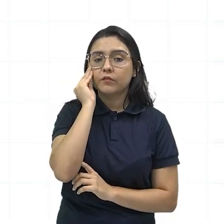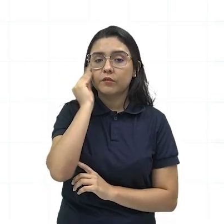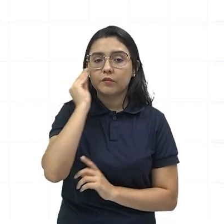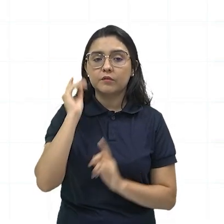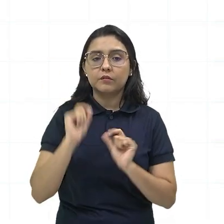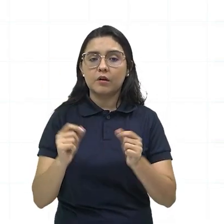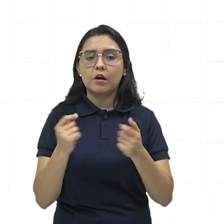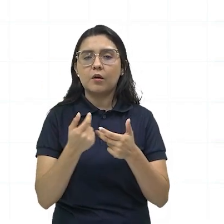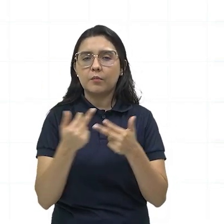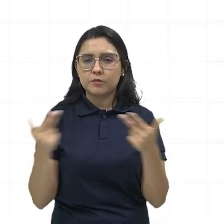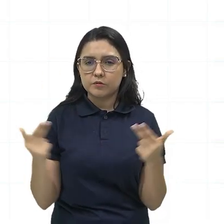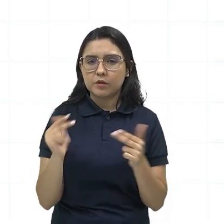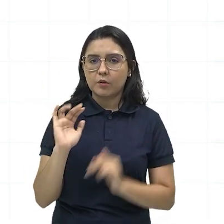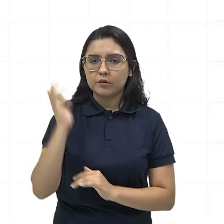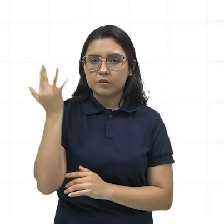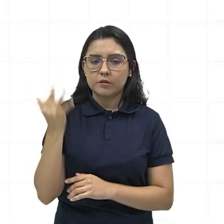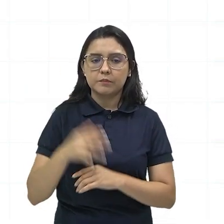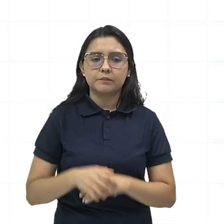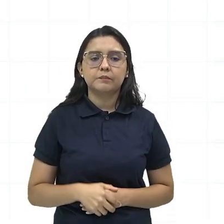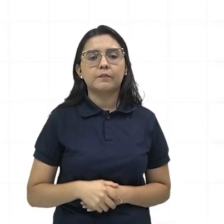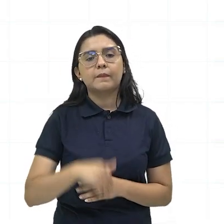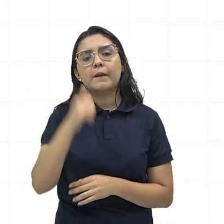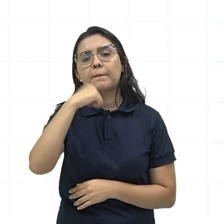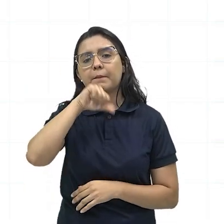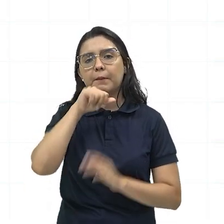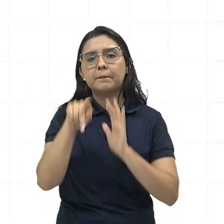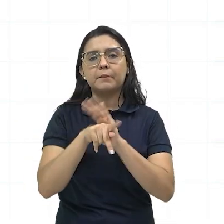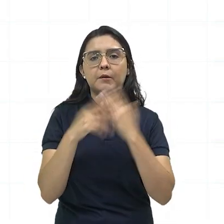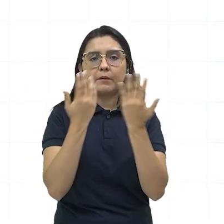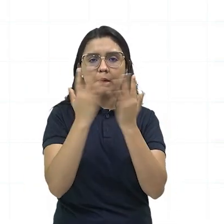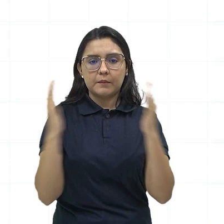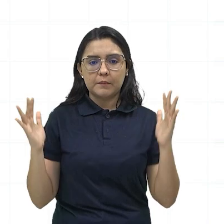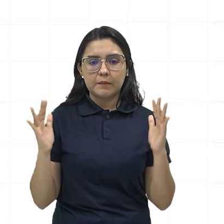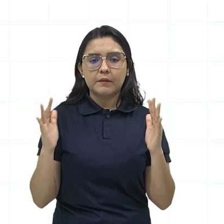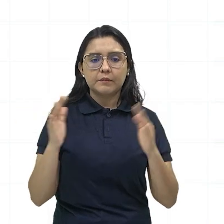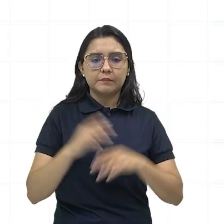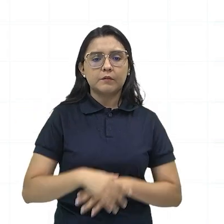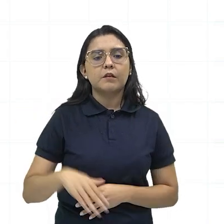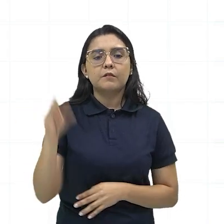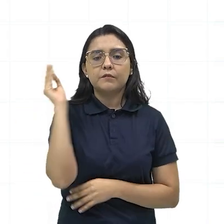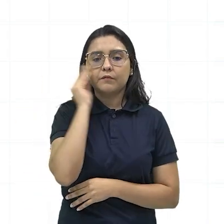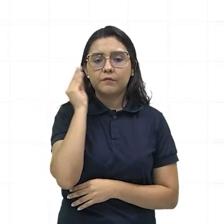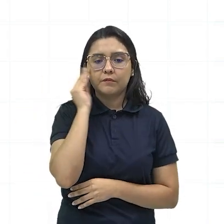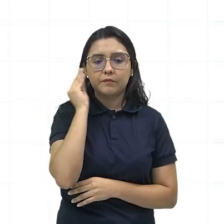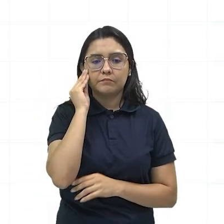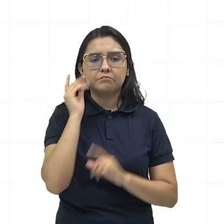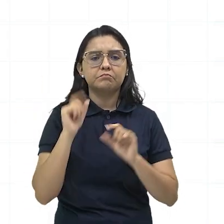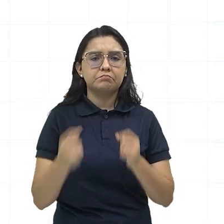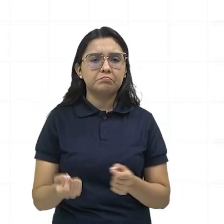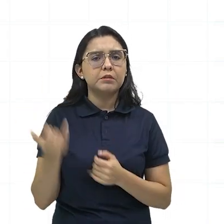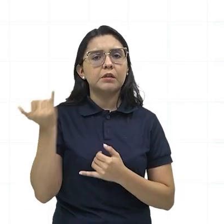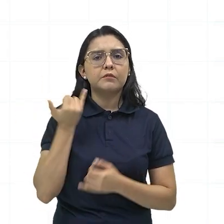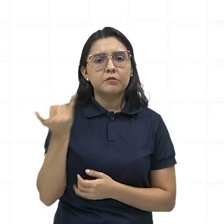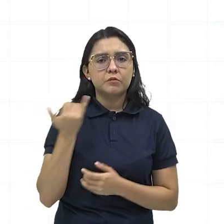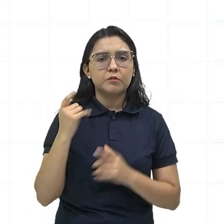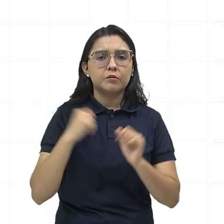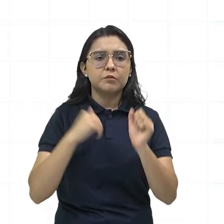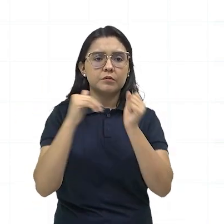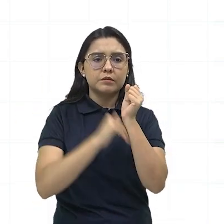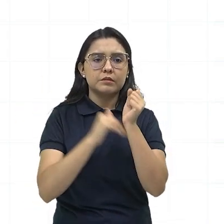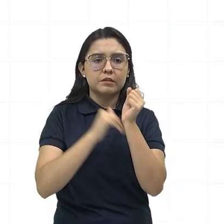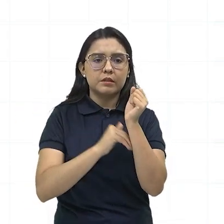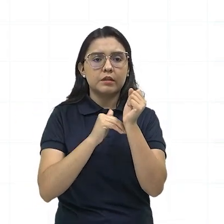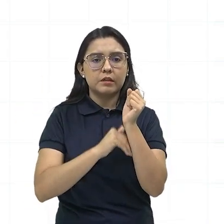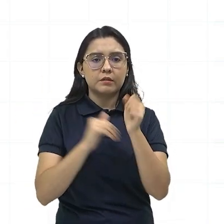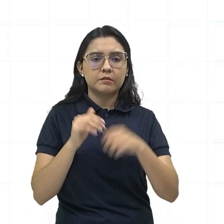como as coisas aconteceram. Então, mãe da mata, a senhora da selva que a tudo assistiu, me conta o segredo